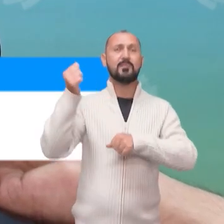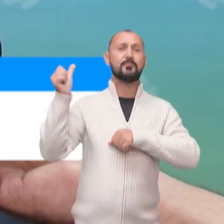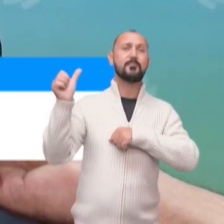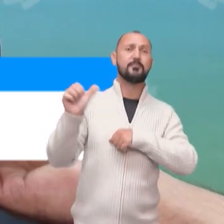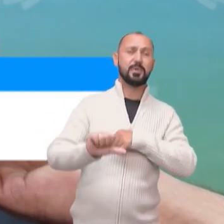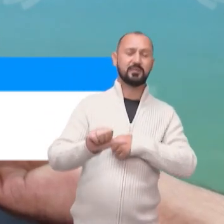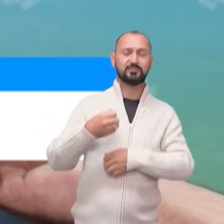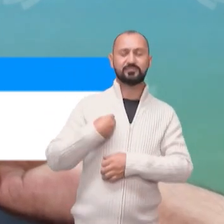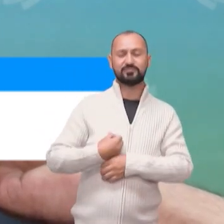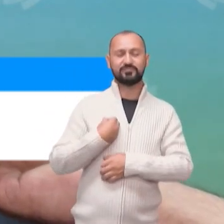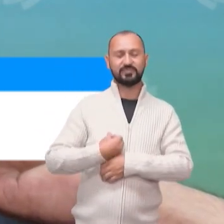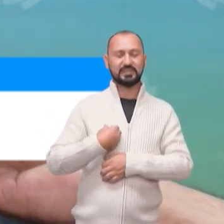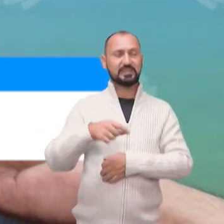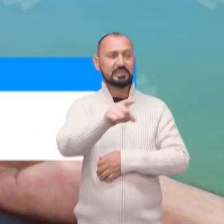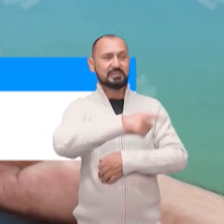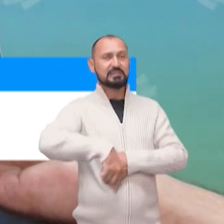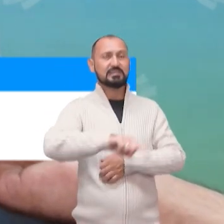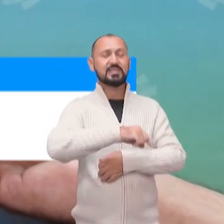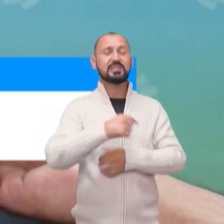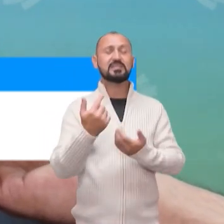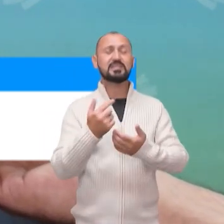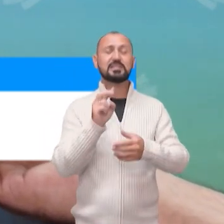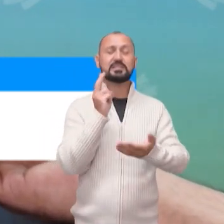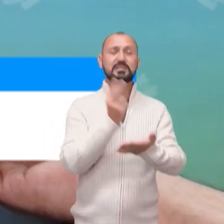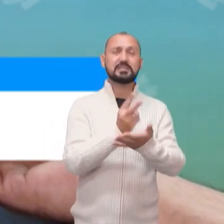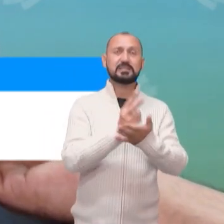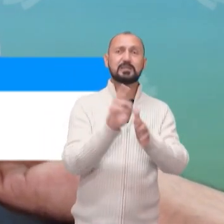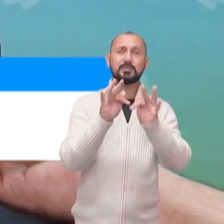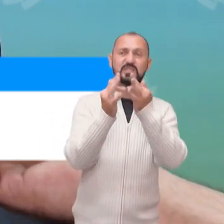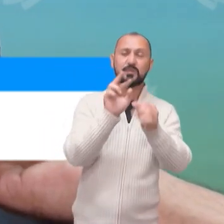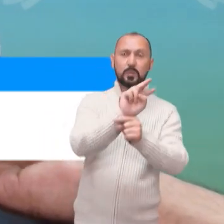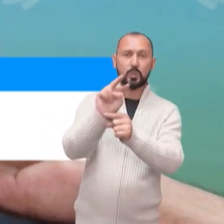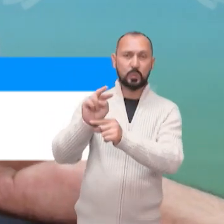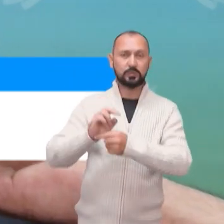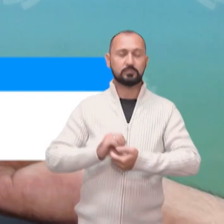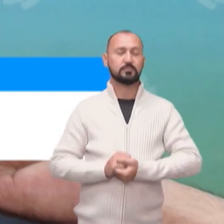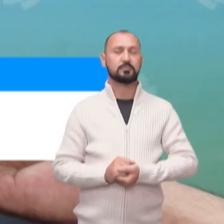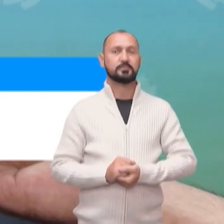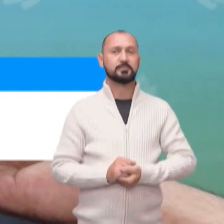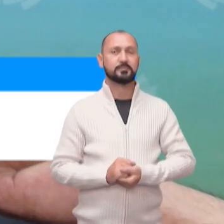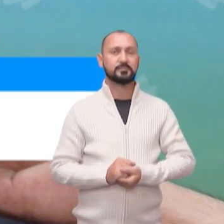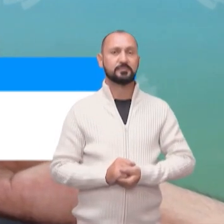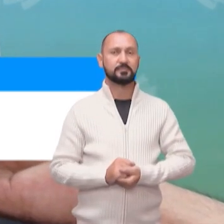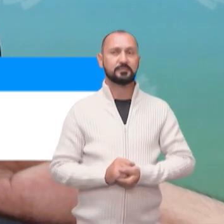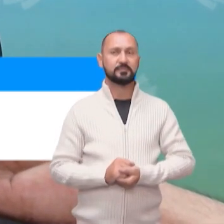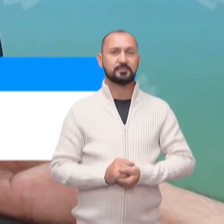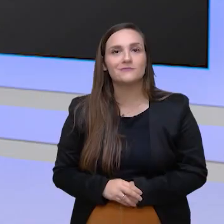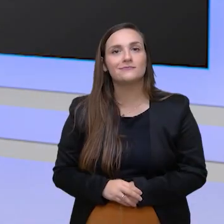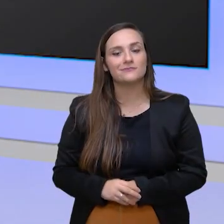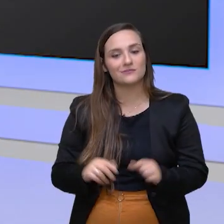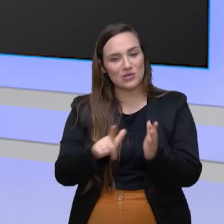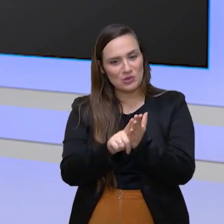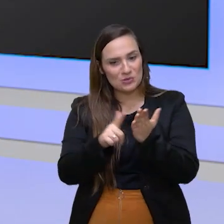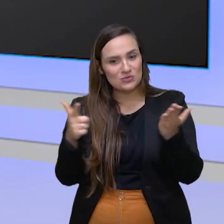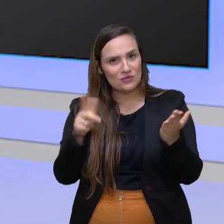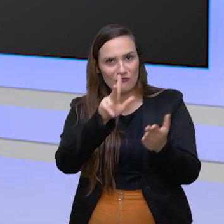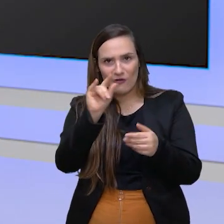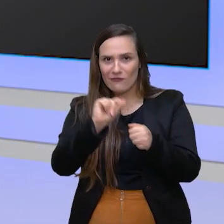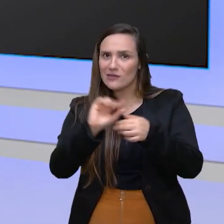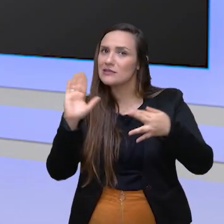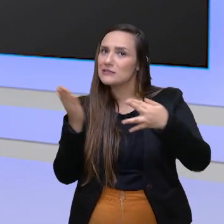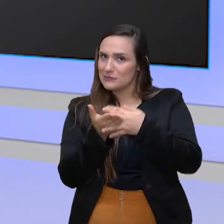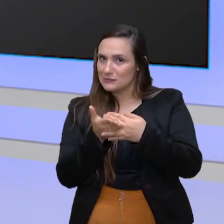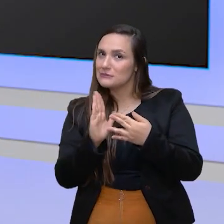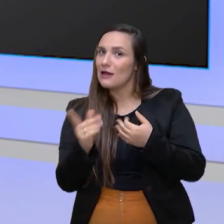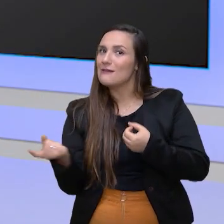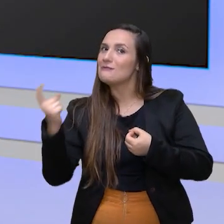isso compromete a qualidade de vida daquelas pessoas que cuidam das outras pessoas. O Jornal